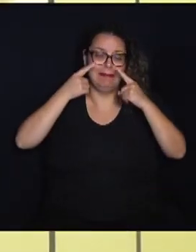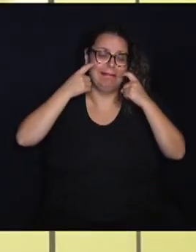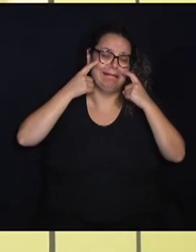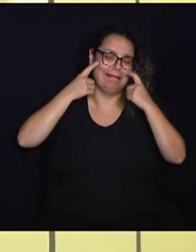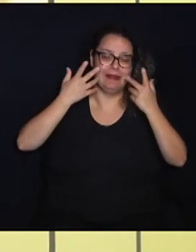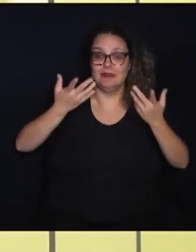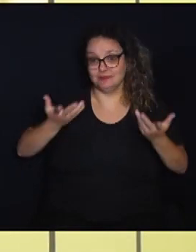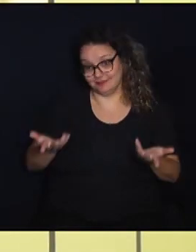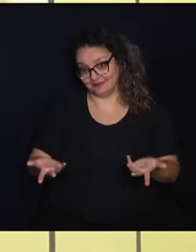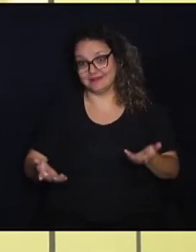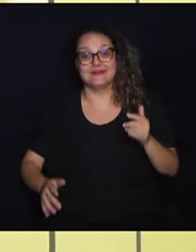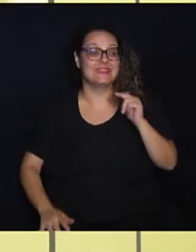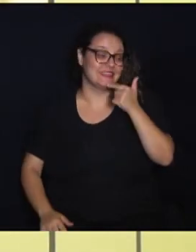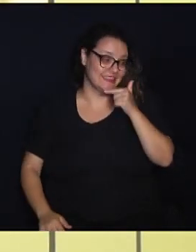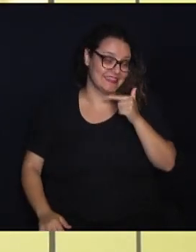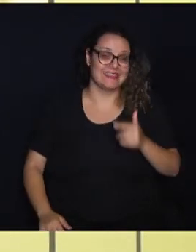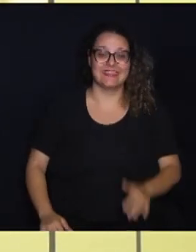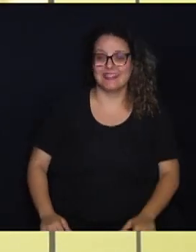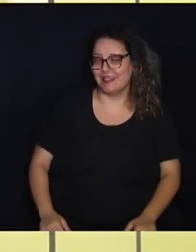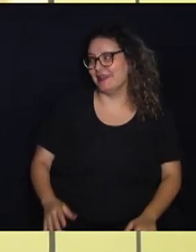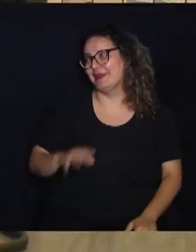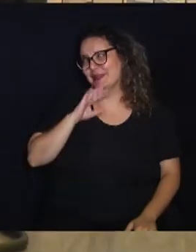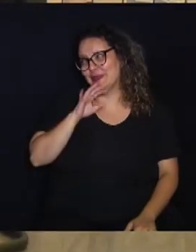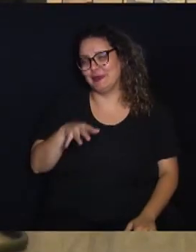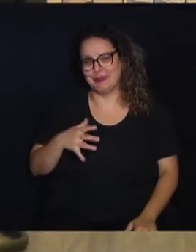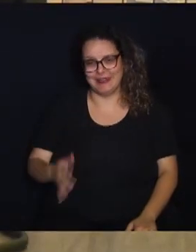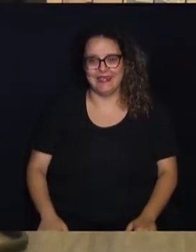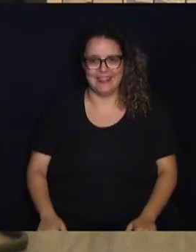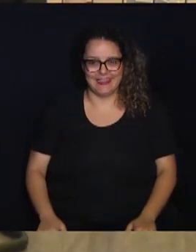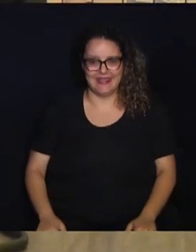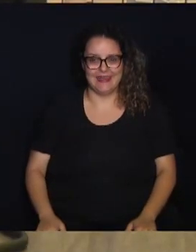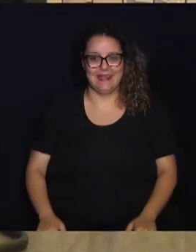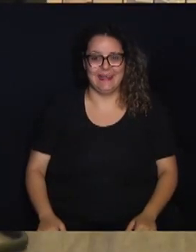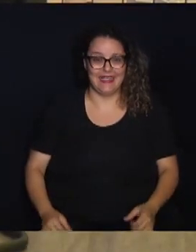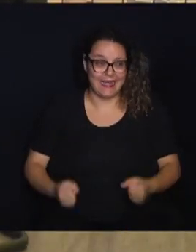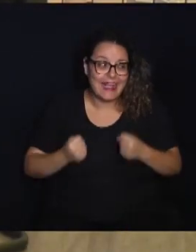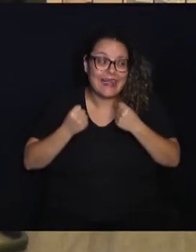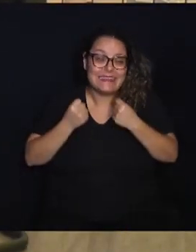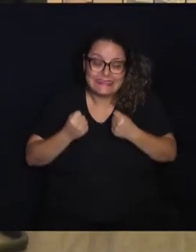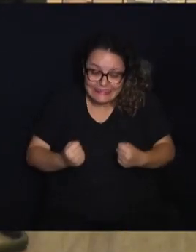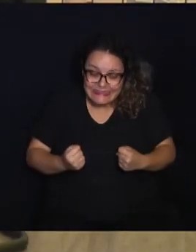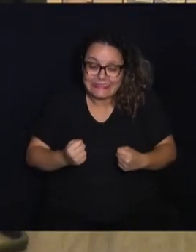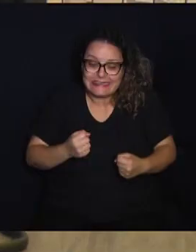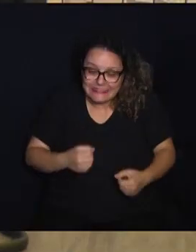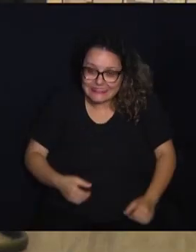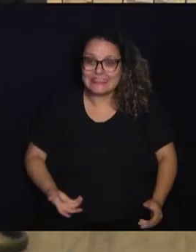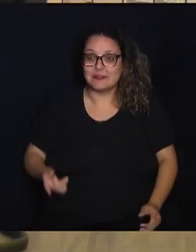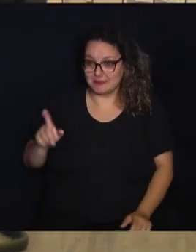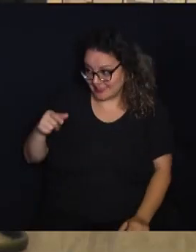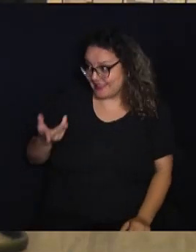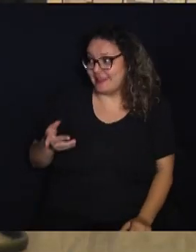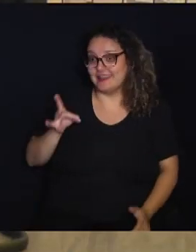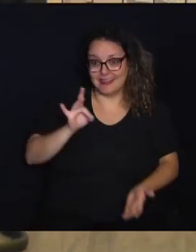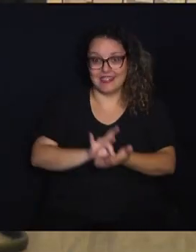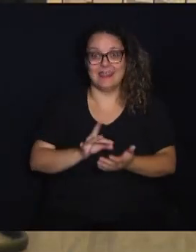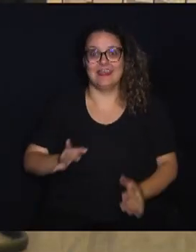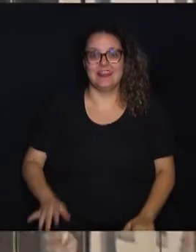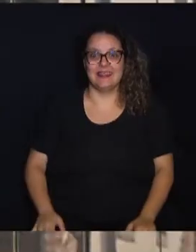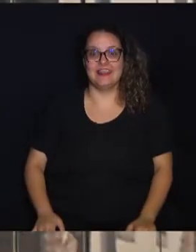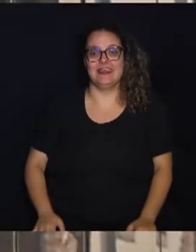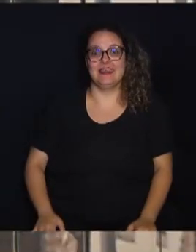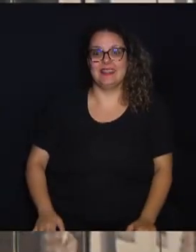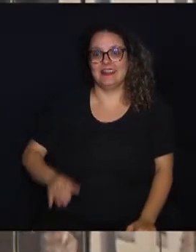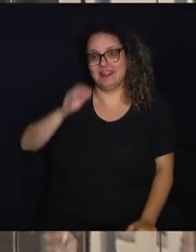cama. Entendi. Ai, nossa, ela pega pesado, gente. Não é? E será que o campineiro